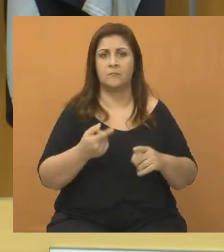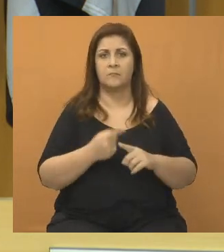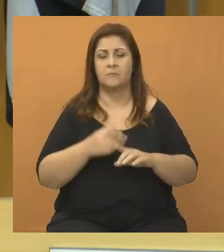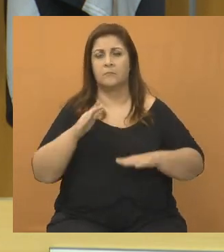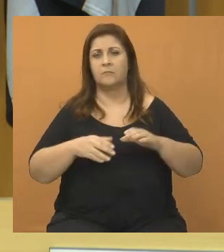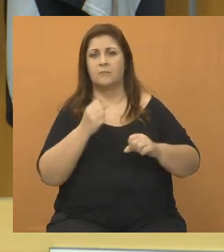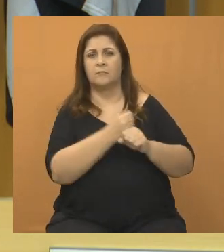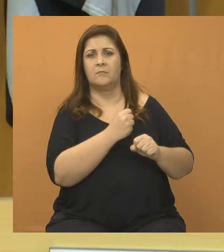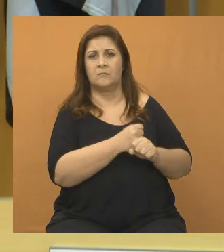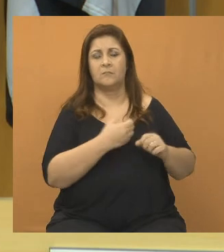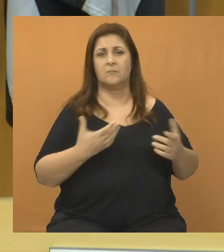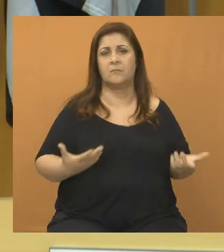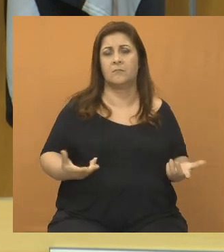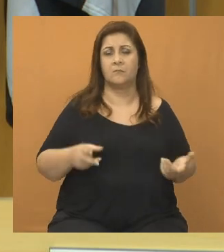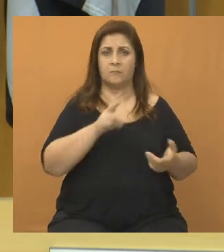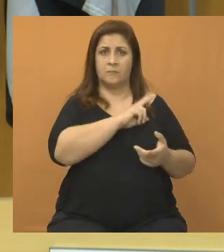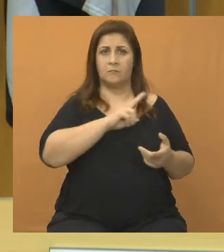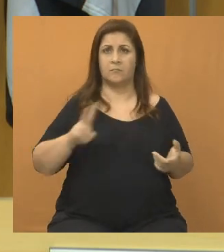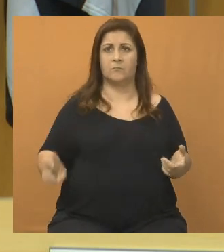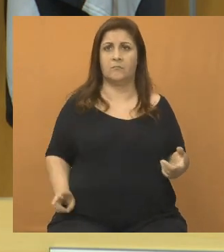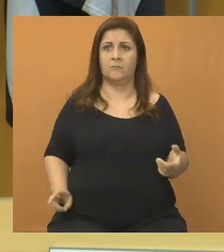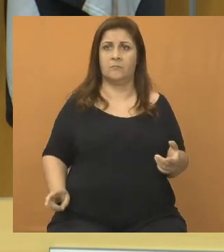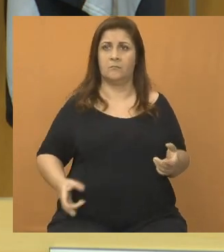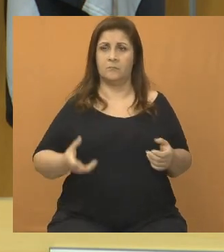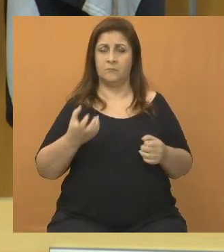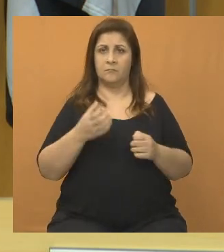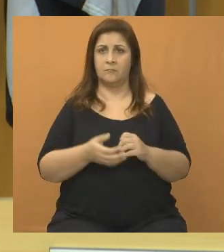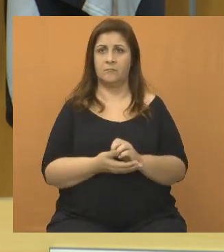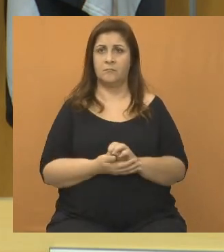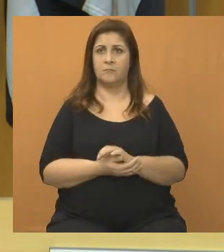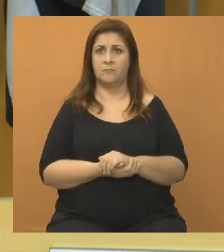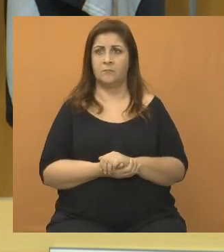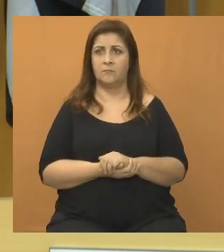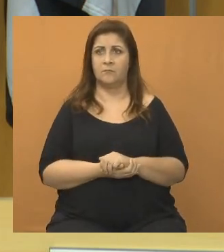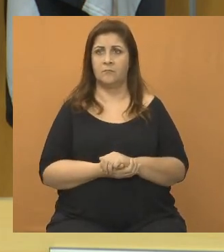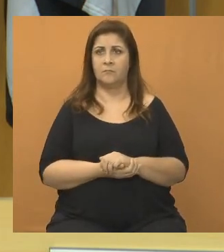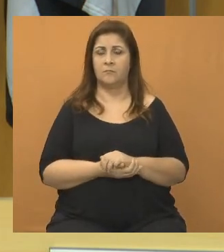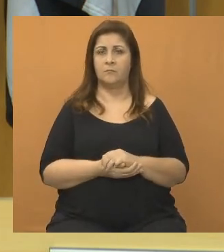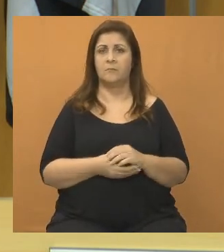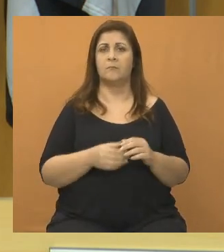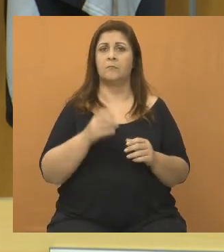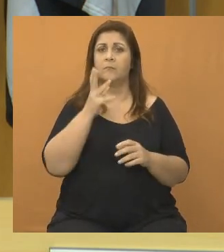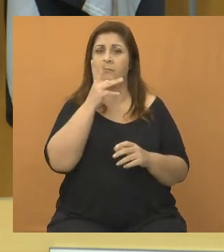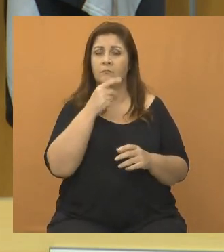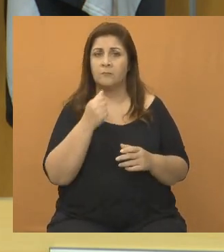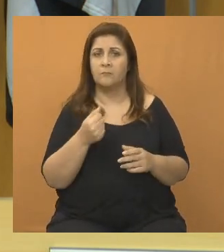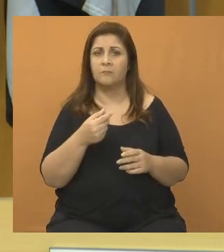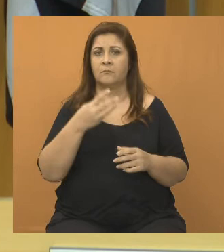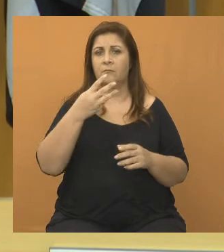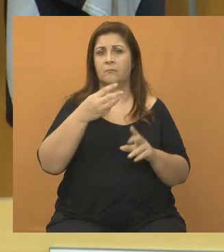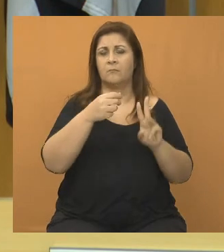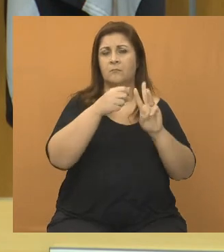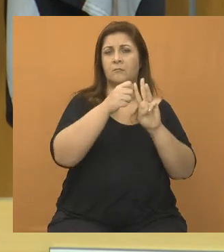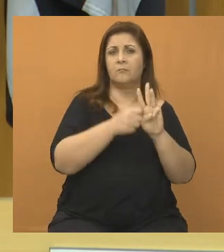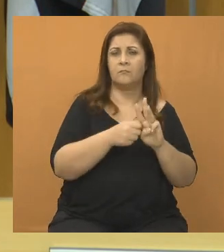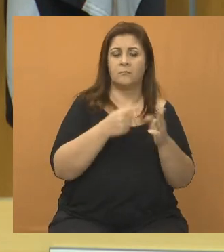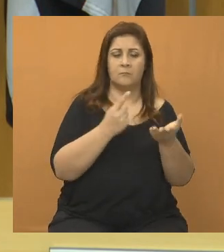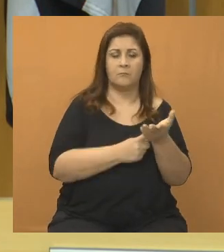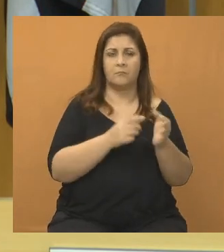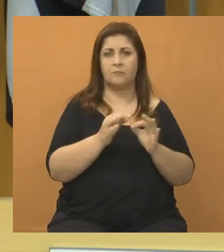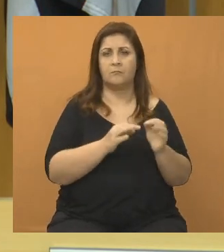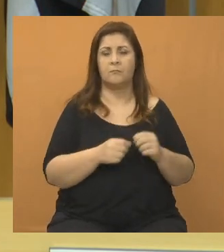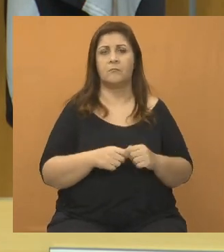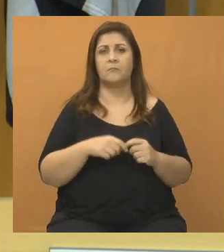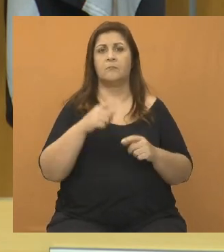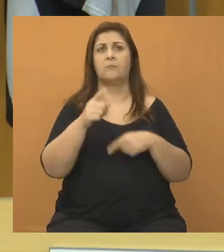de infraestrutura que o vereador quer, e uma obra vai 3 meses para o projeto, mais 3 meses de